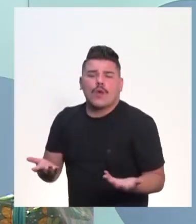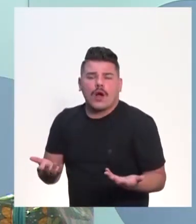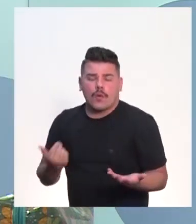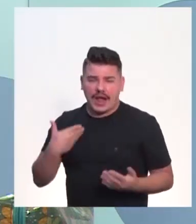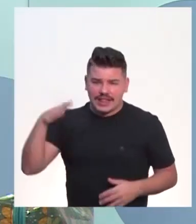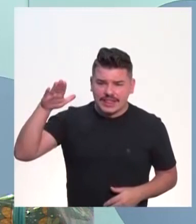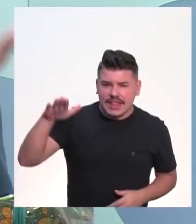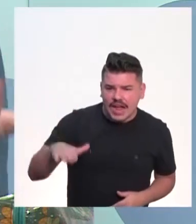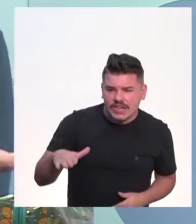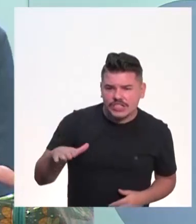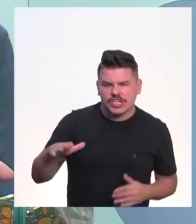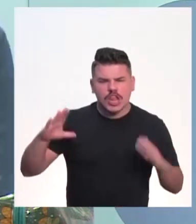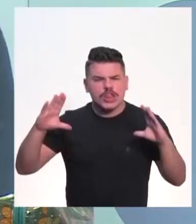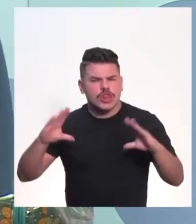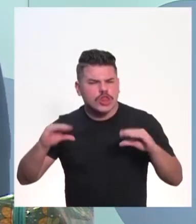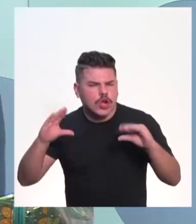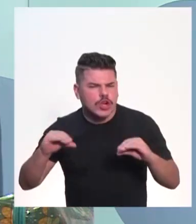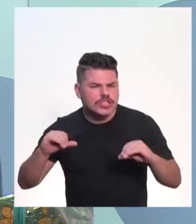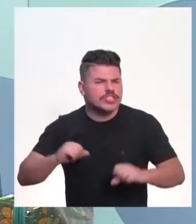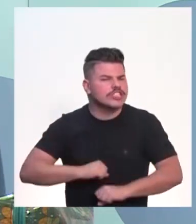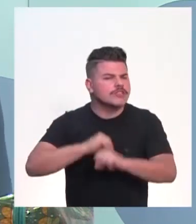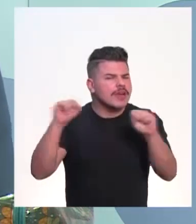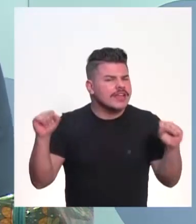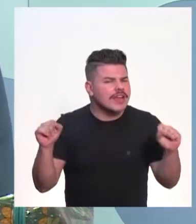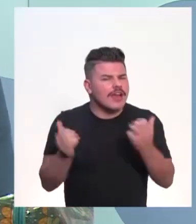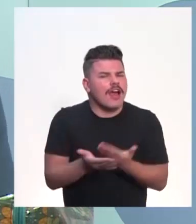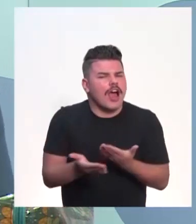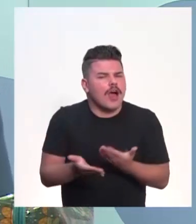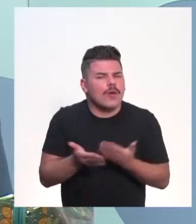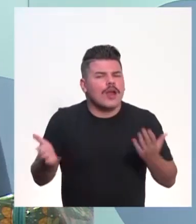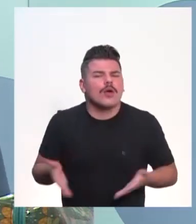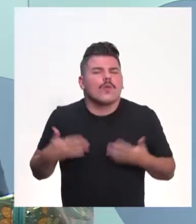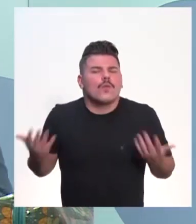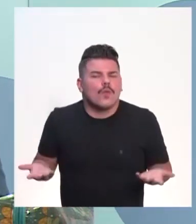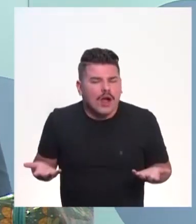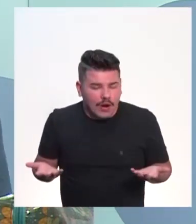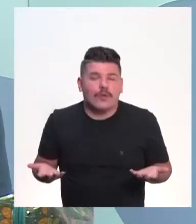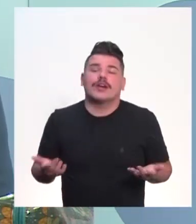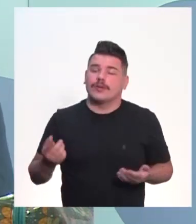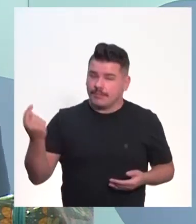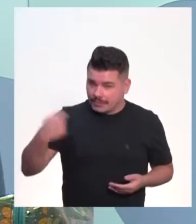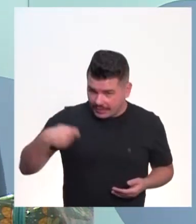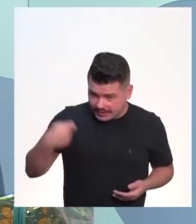da noite? Será que é no período da manhã? Então, eu vou anotar esses